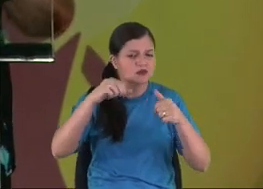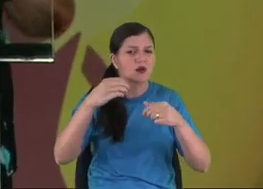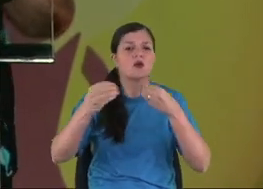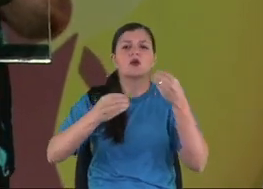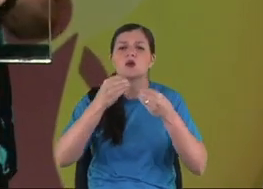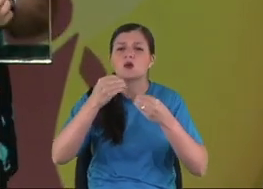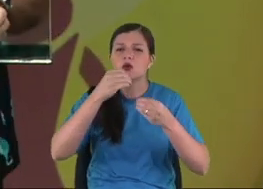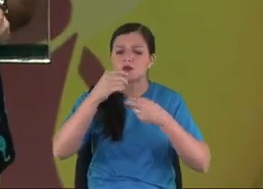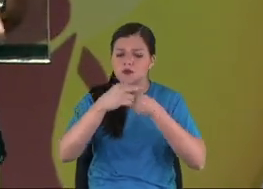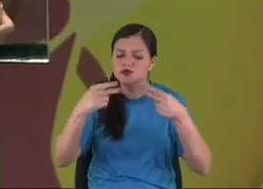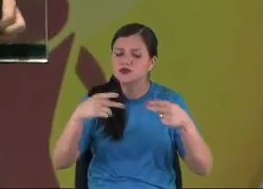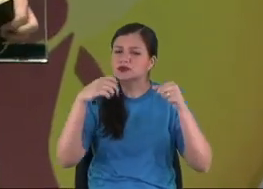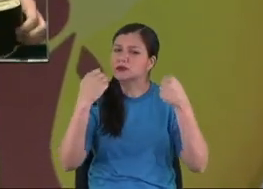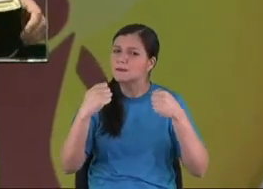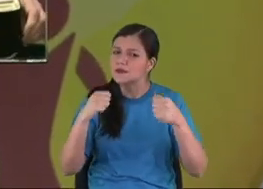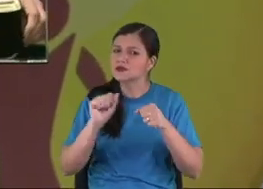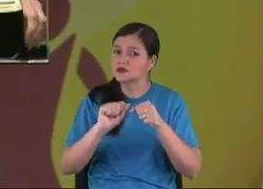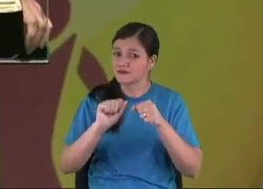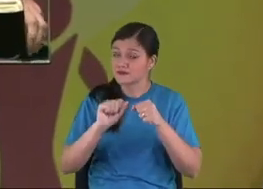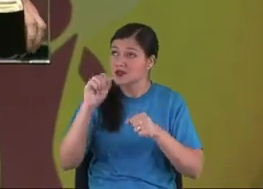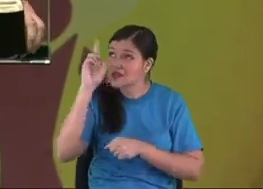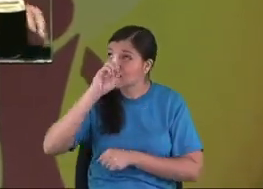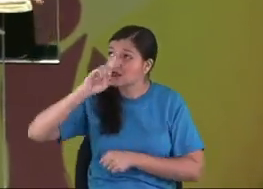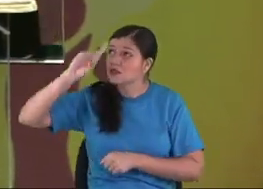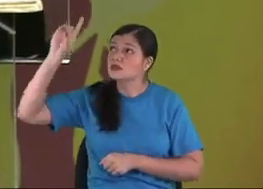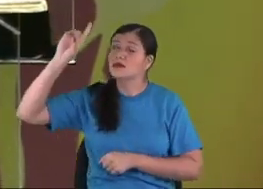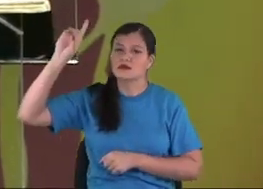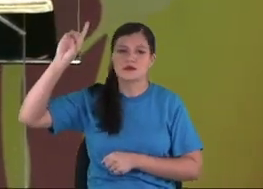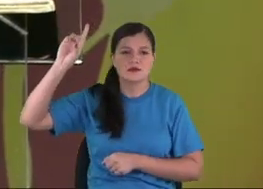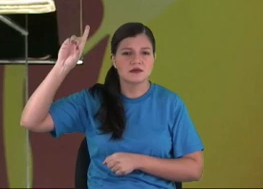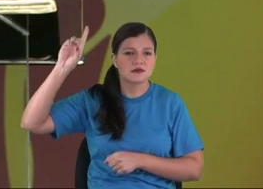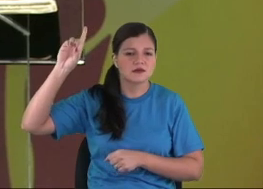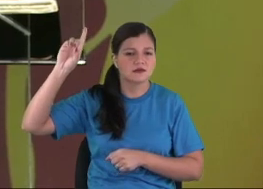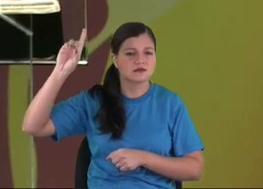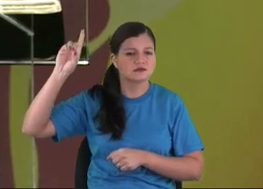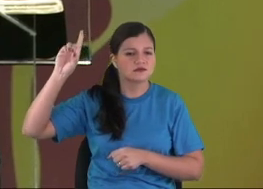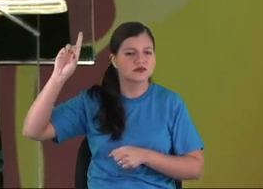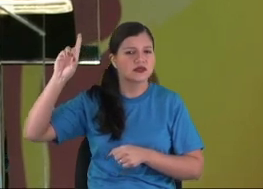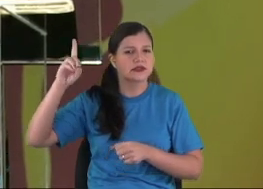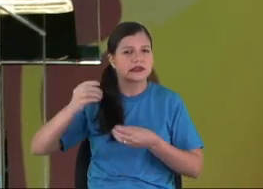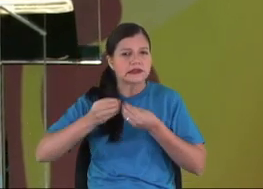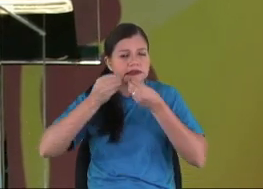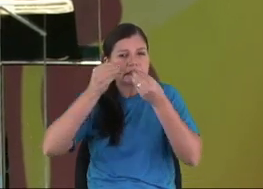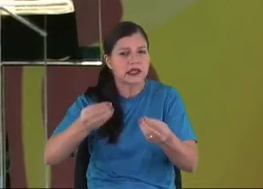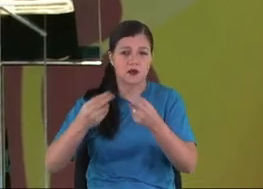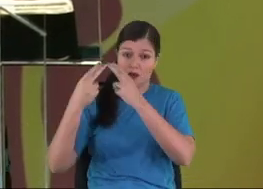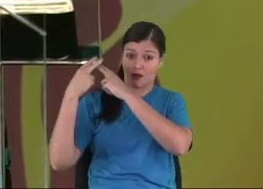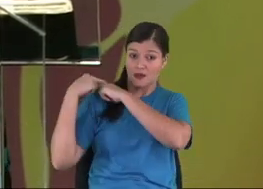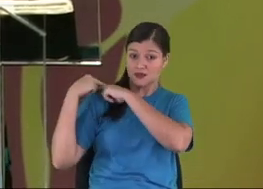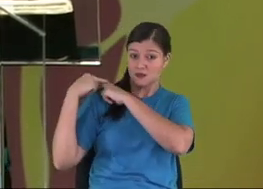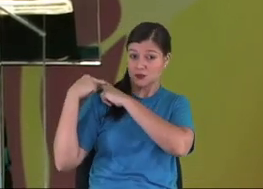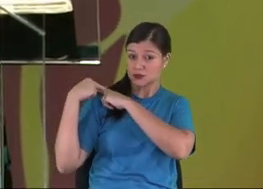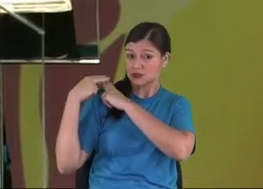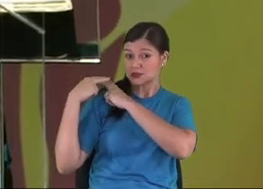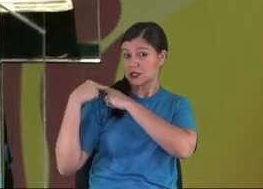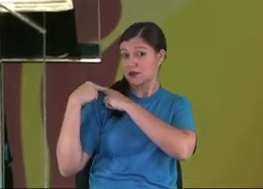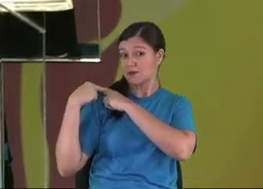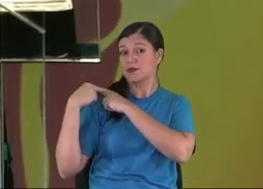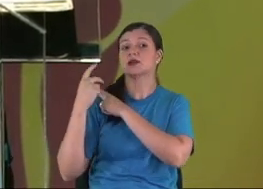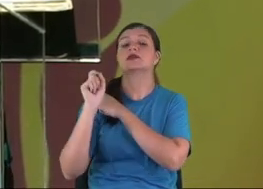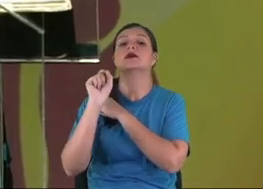feitas. Deus colocou a grande responsabilidade do lar sobre